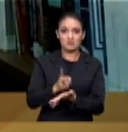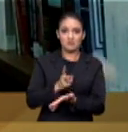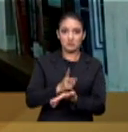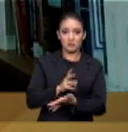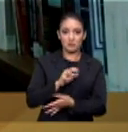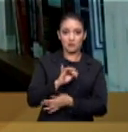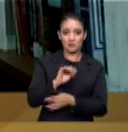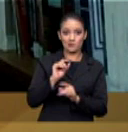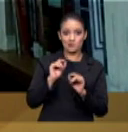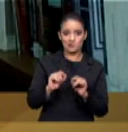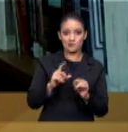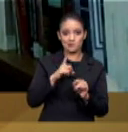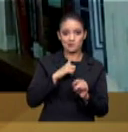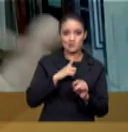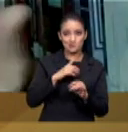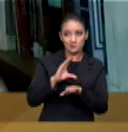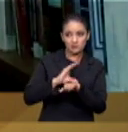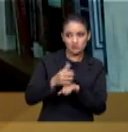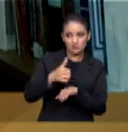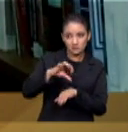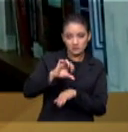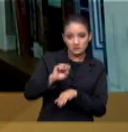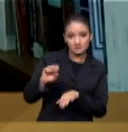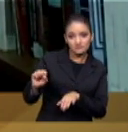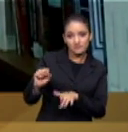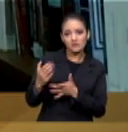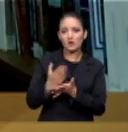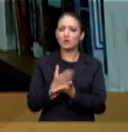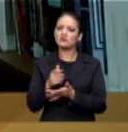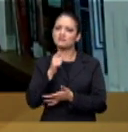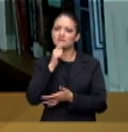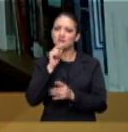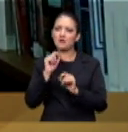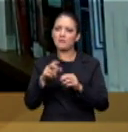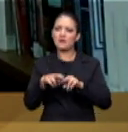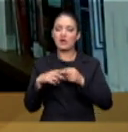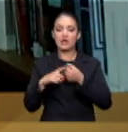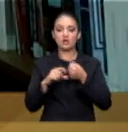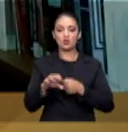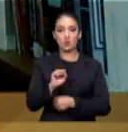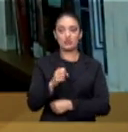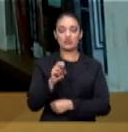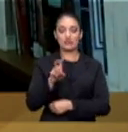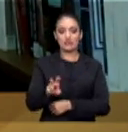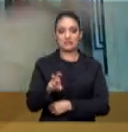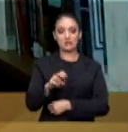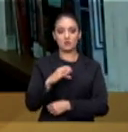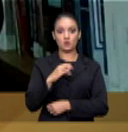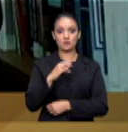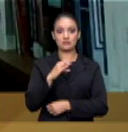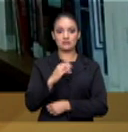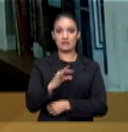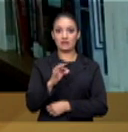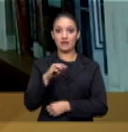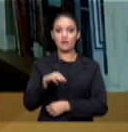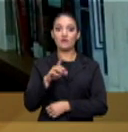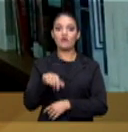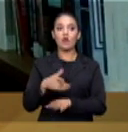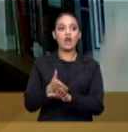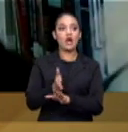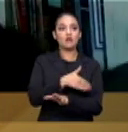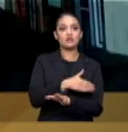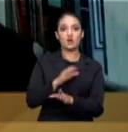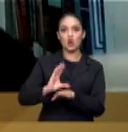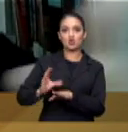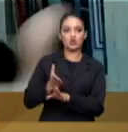momento, pós-Constituição de 88, ainda impressionados, porque o artigo 85 do CTN foi editado antes da Constituição. E